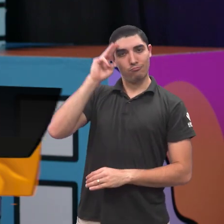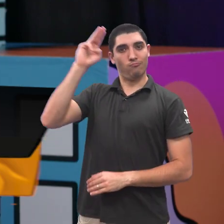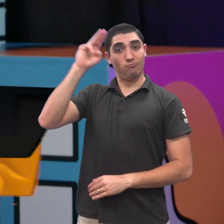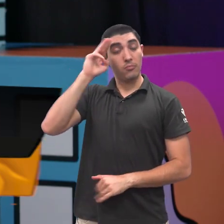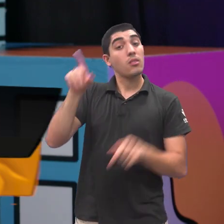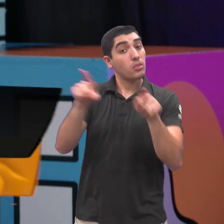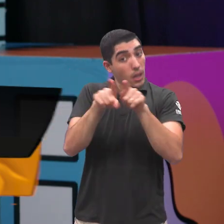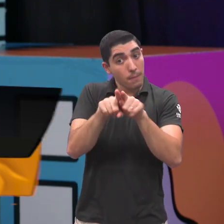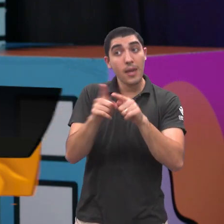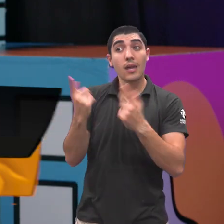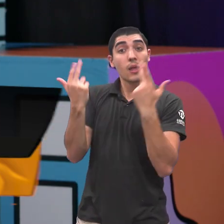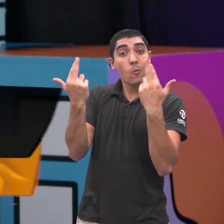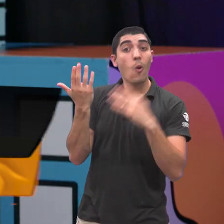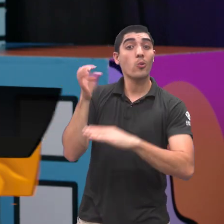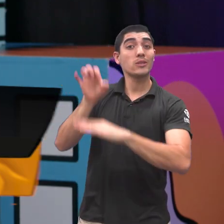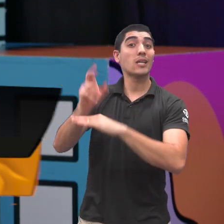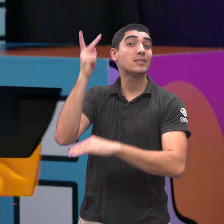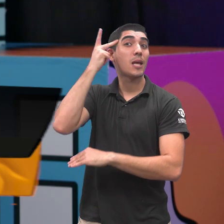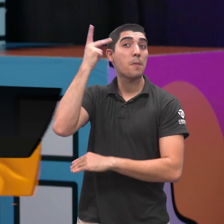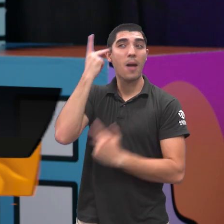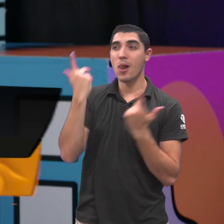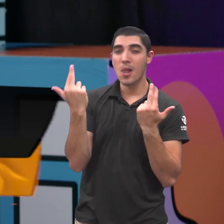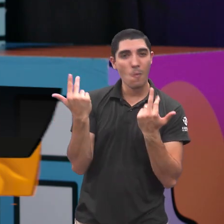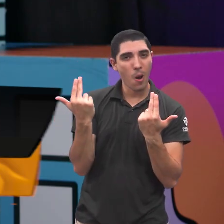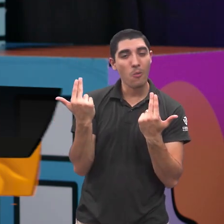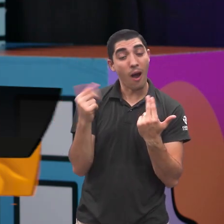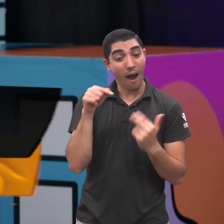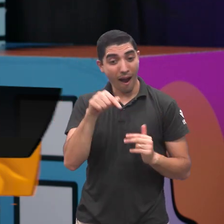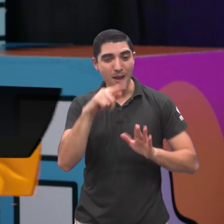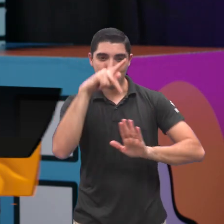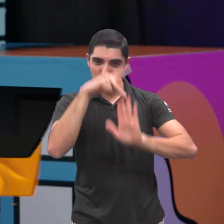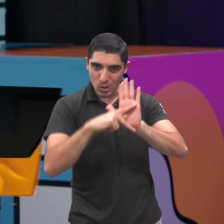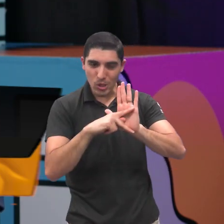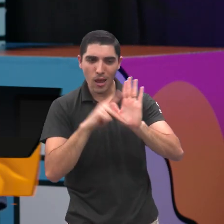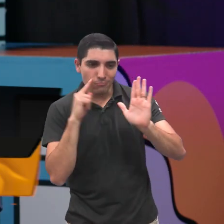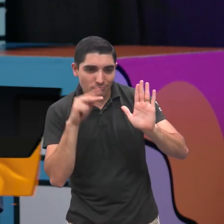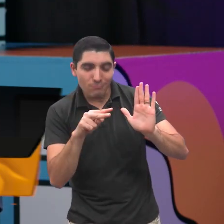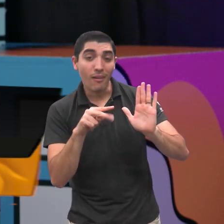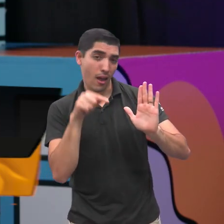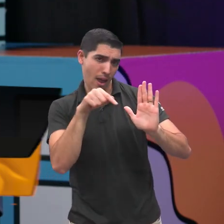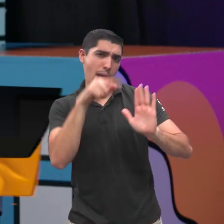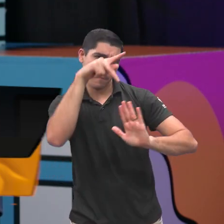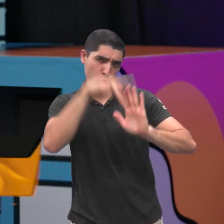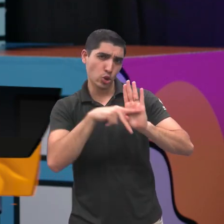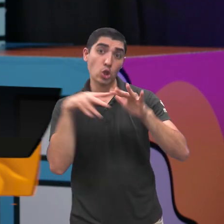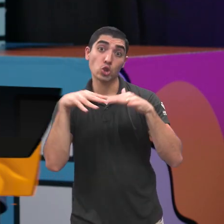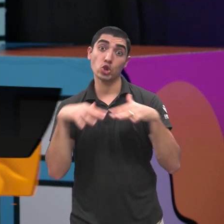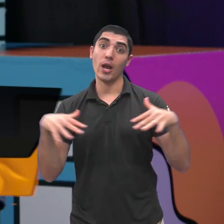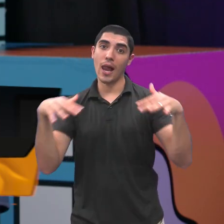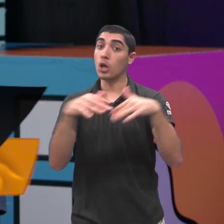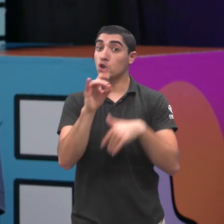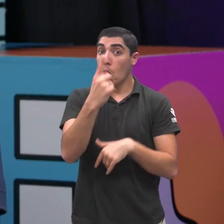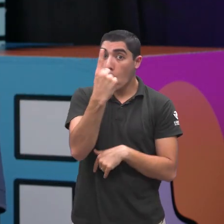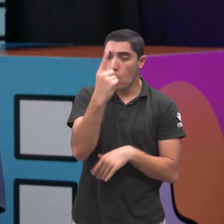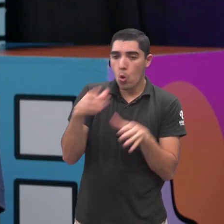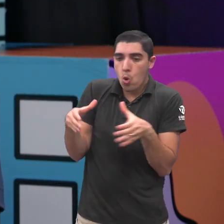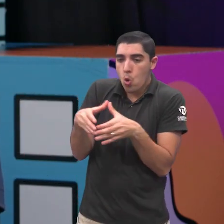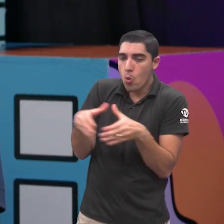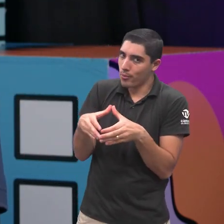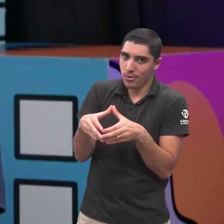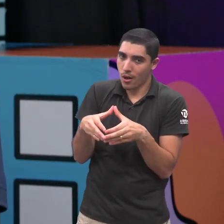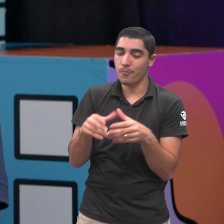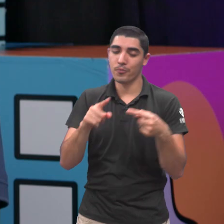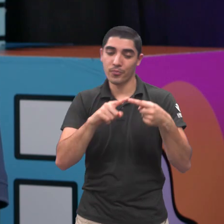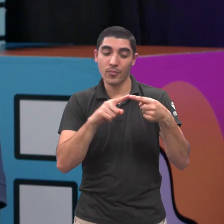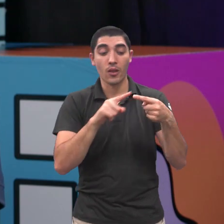estado de São Paulo também. Sim. Tá? Então esse foi o primeiro projeto que nós encontramos, que é mais genérico, né? Não focado a um grupo de escoteiros